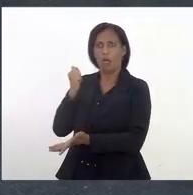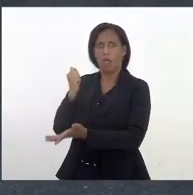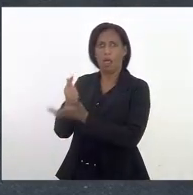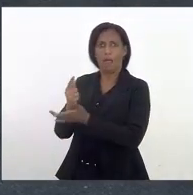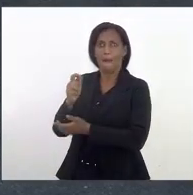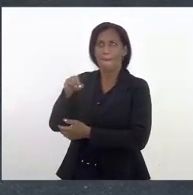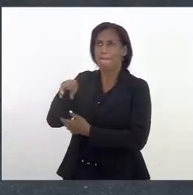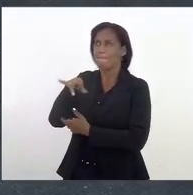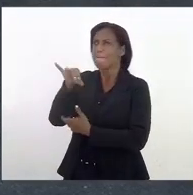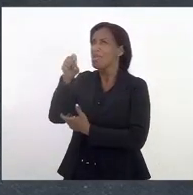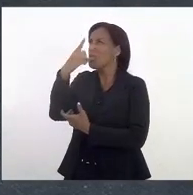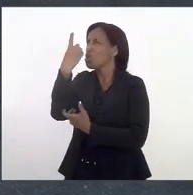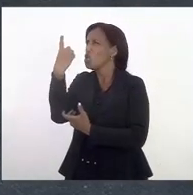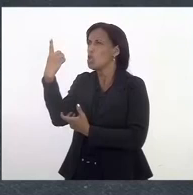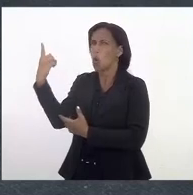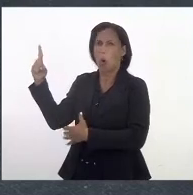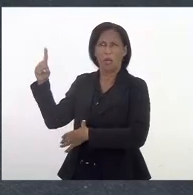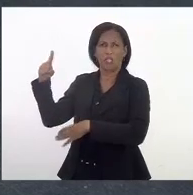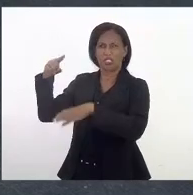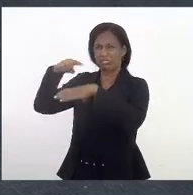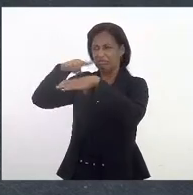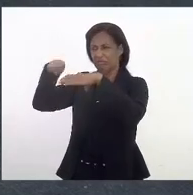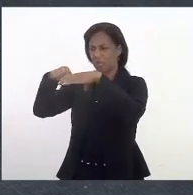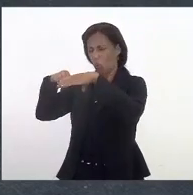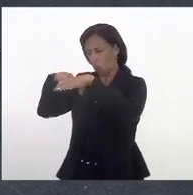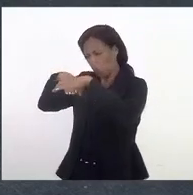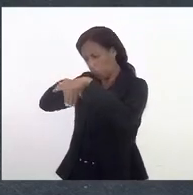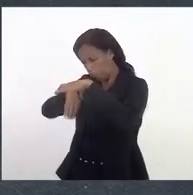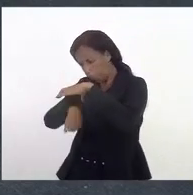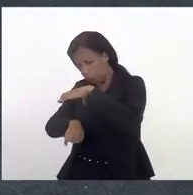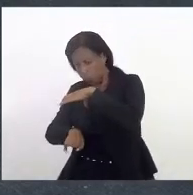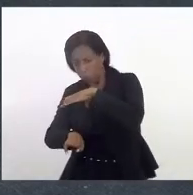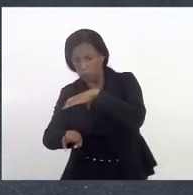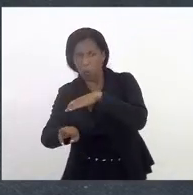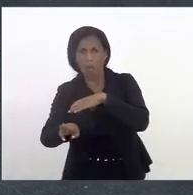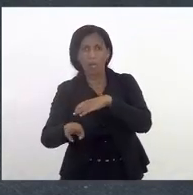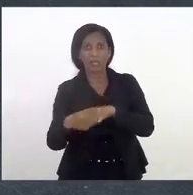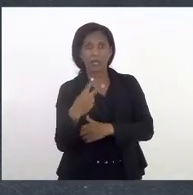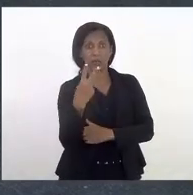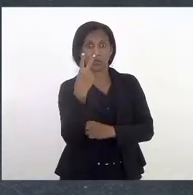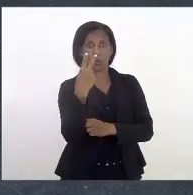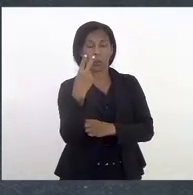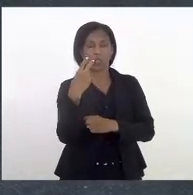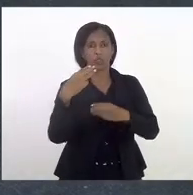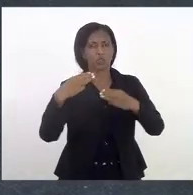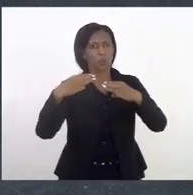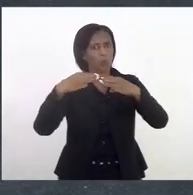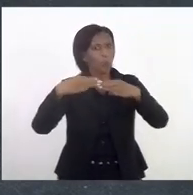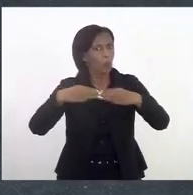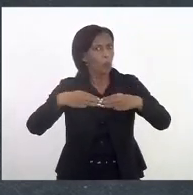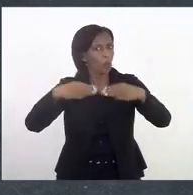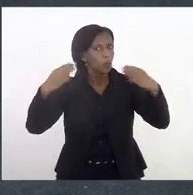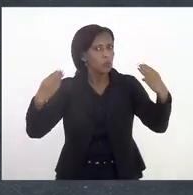em Tunas em museus e dois grandes museus importante